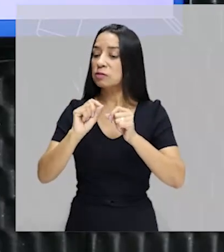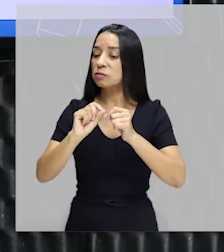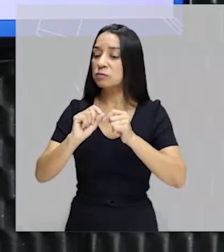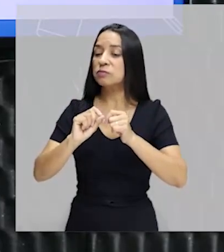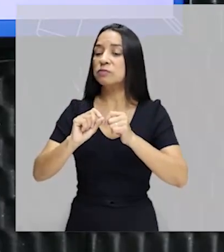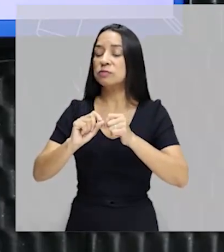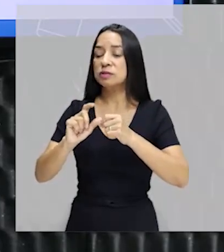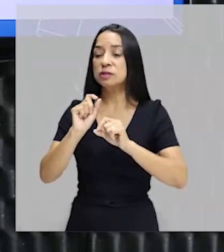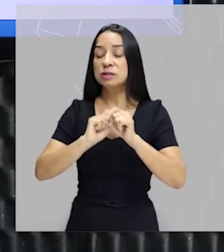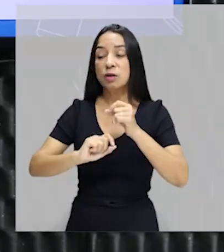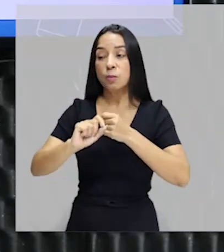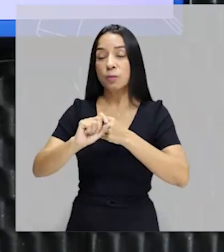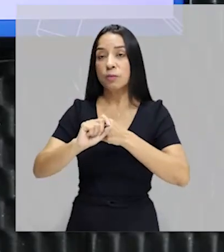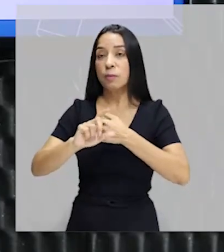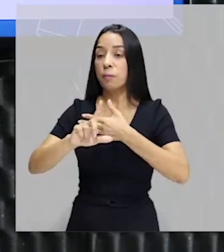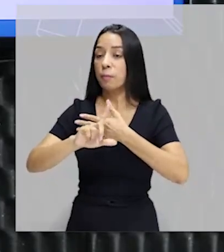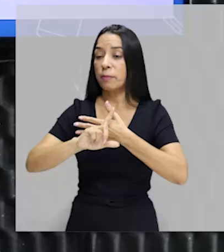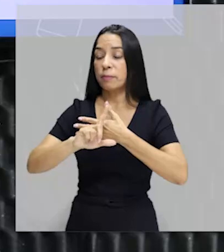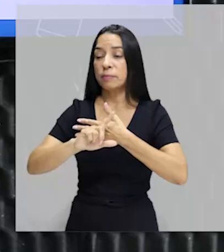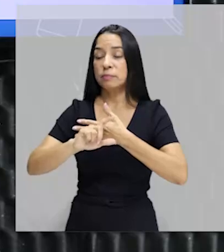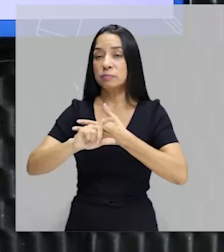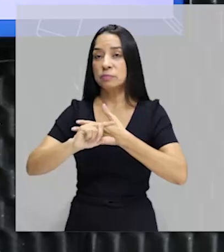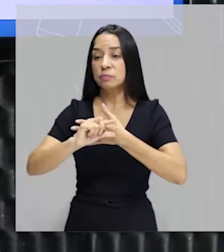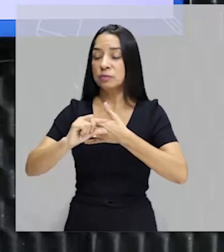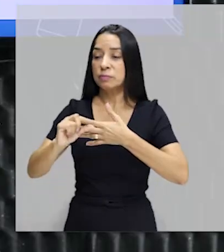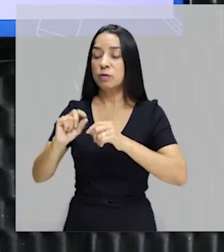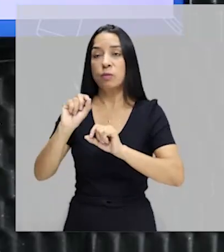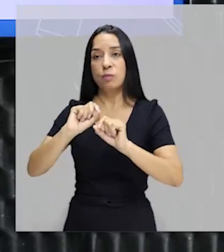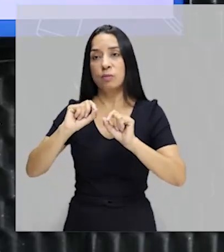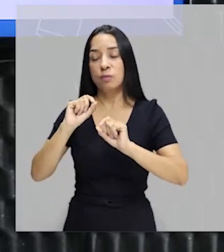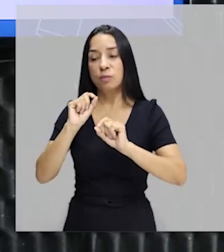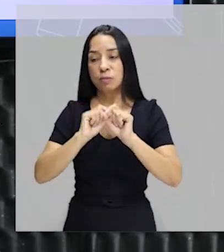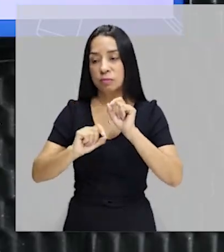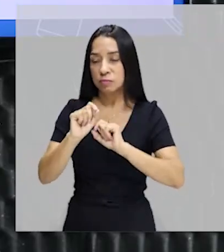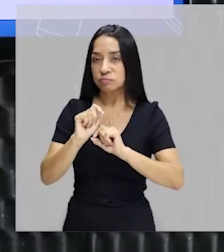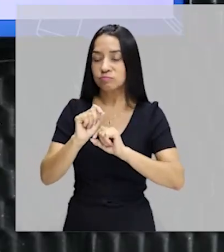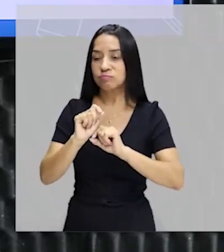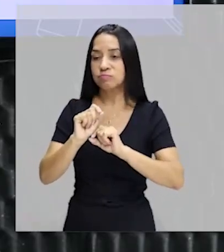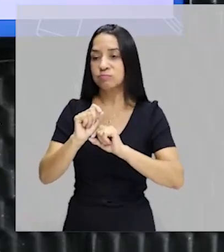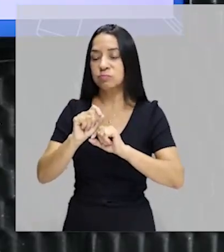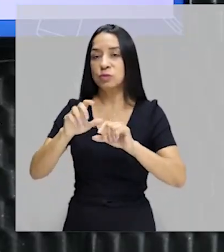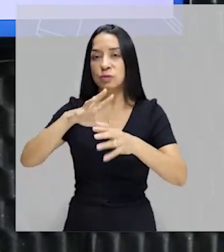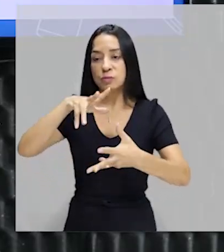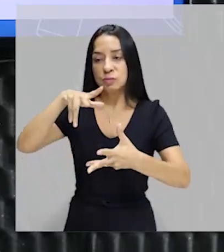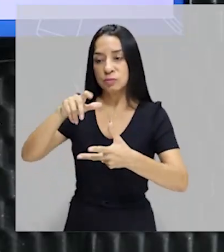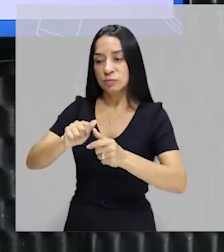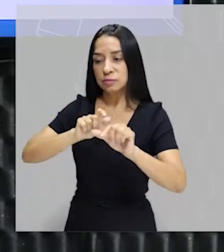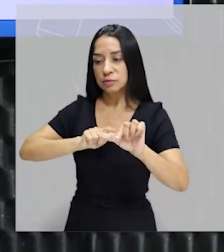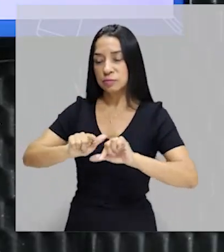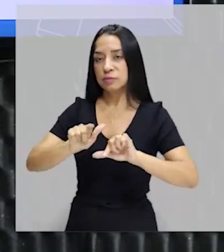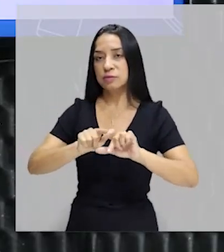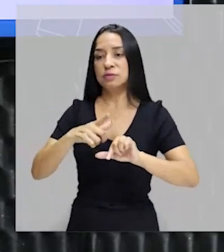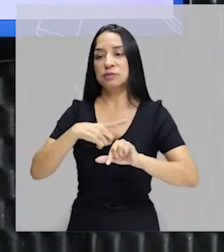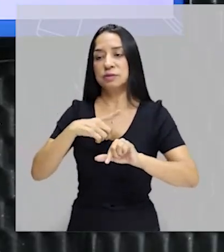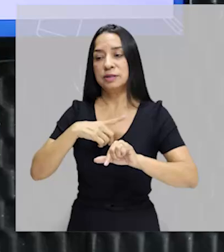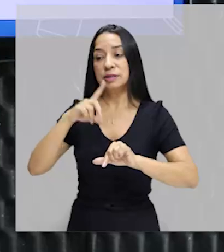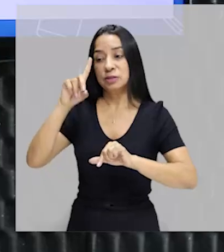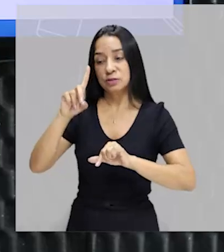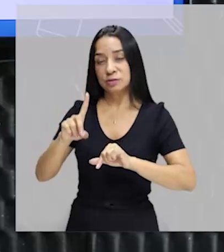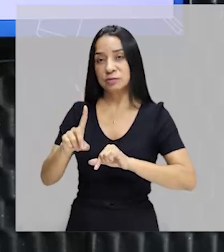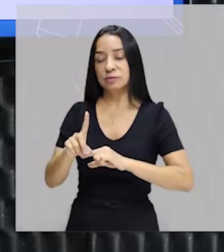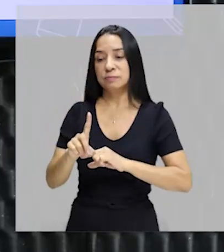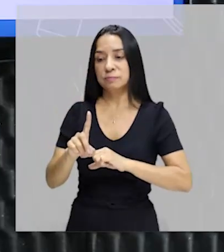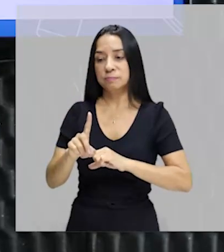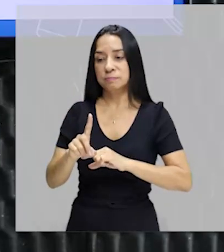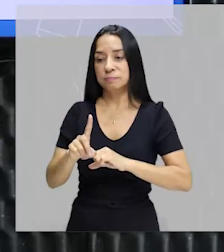se cumprir uma função no mundo trabalhista traz dignidade, que o trabalho vai